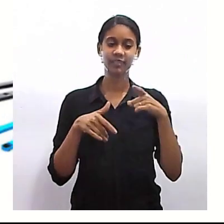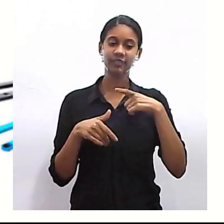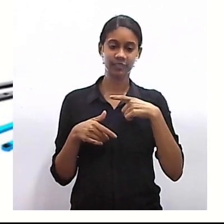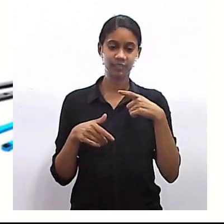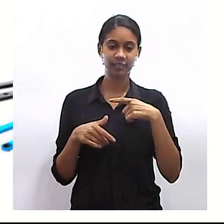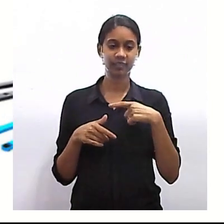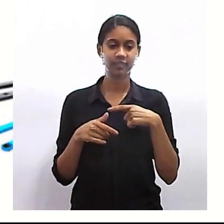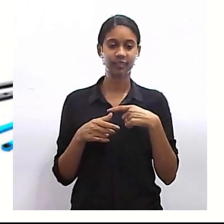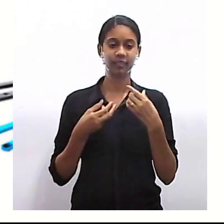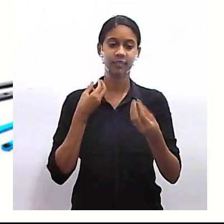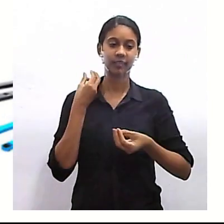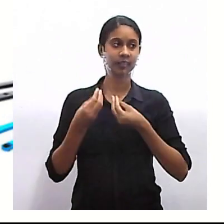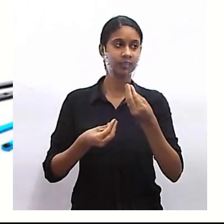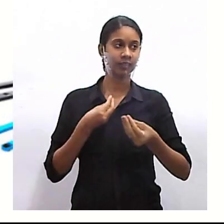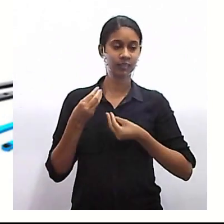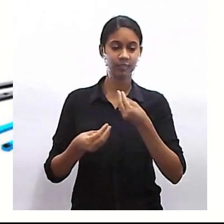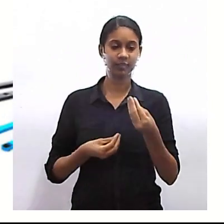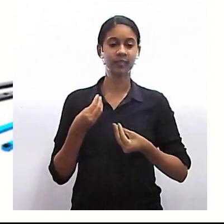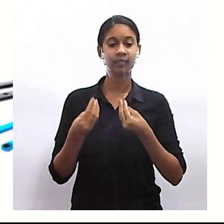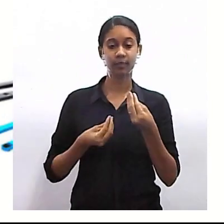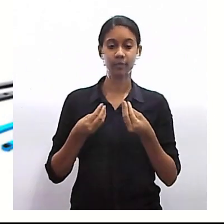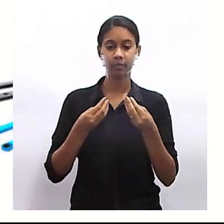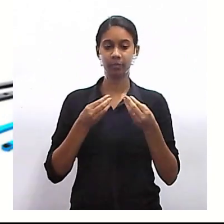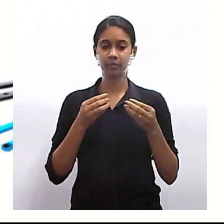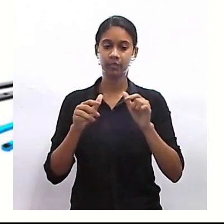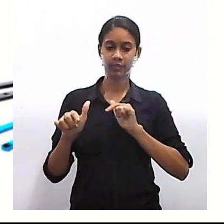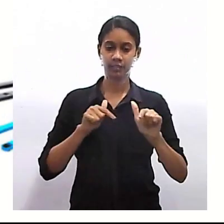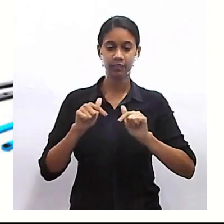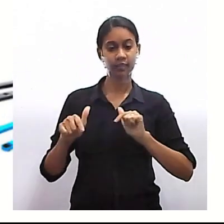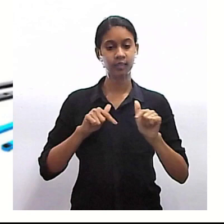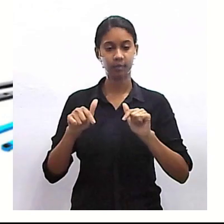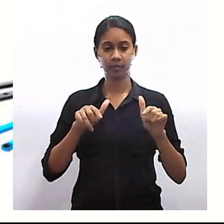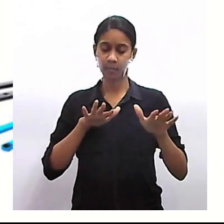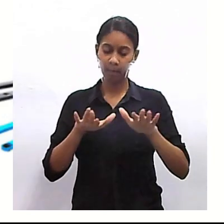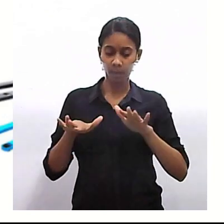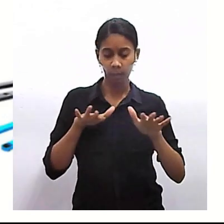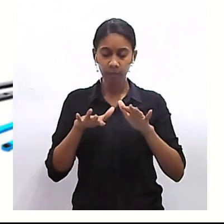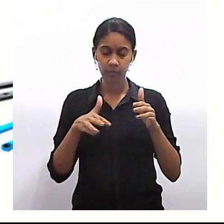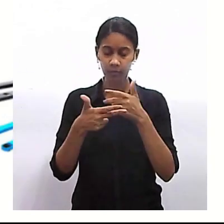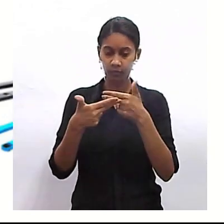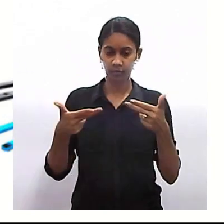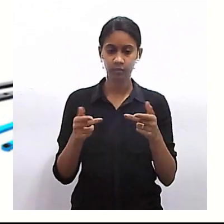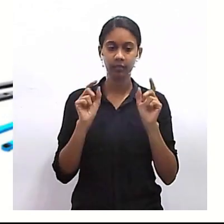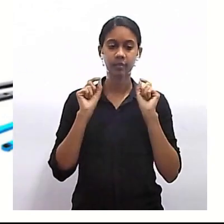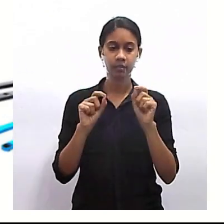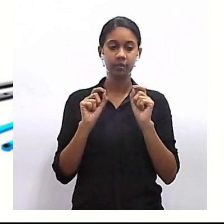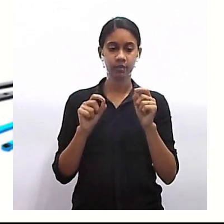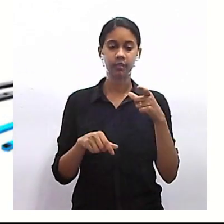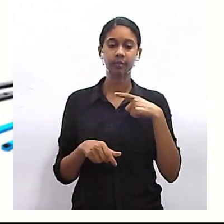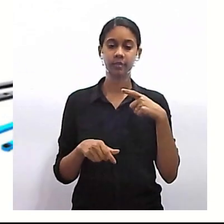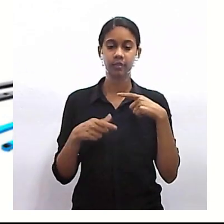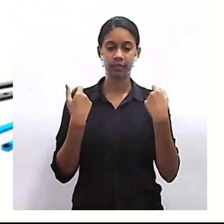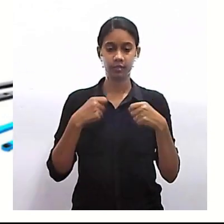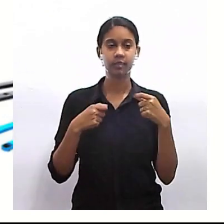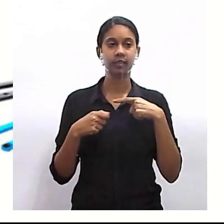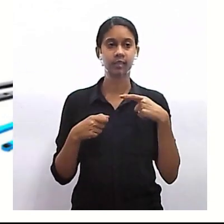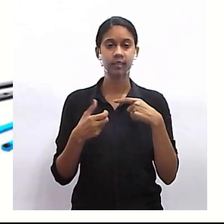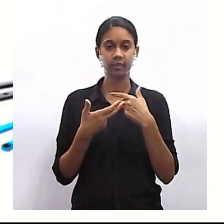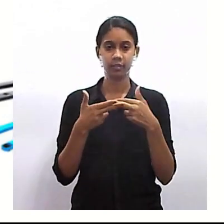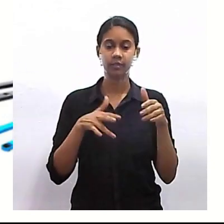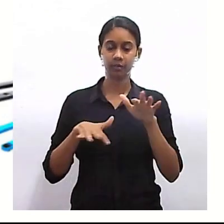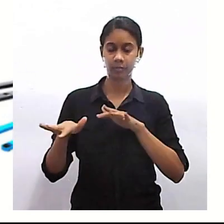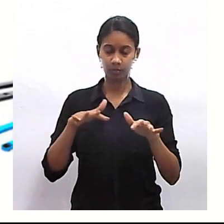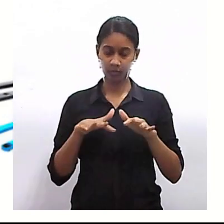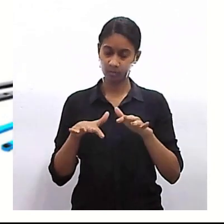imensidão do espaço que ela consegue lá estar trabalhando, movimentando sua carga, nada mais é do que tem que ter equipamento de movimentação.